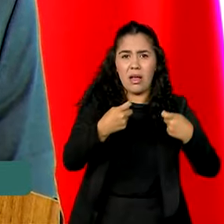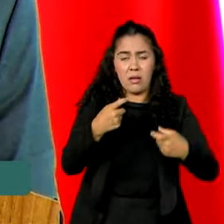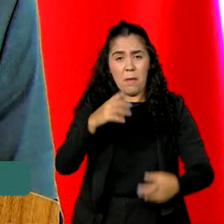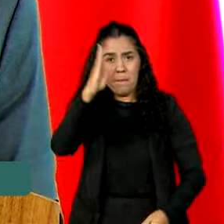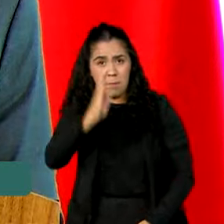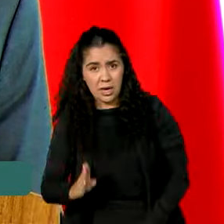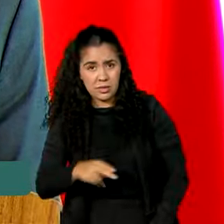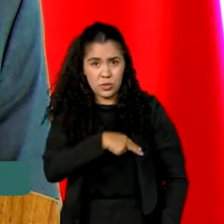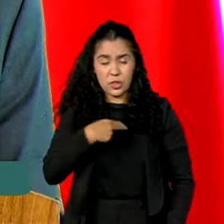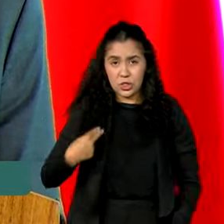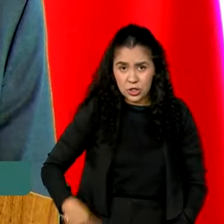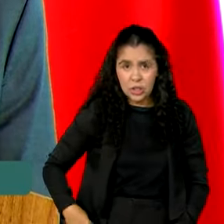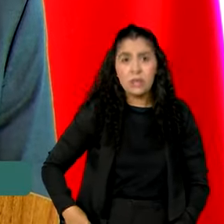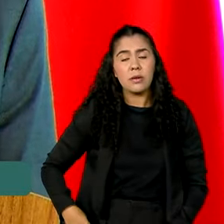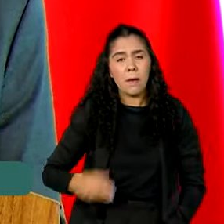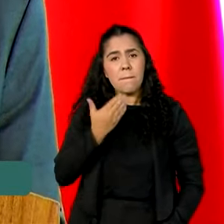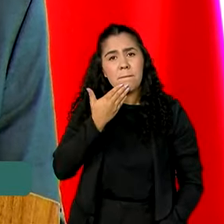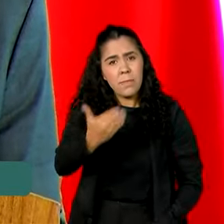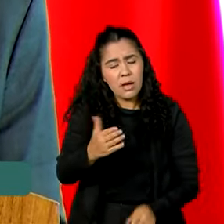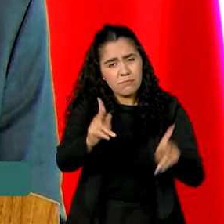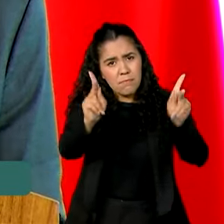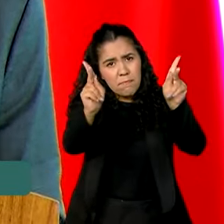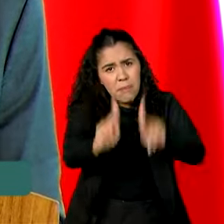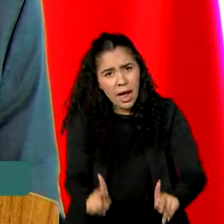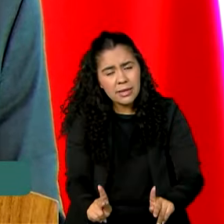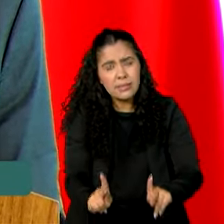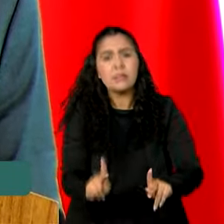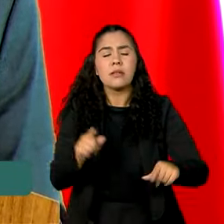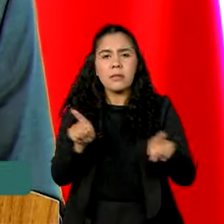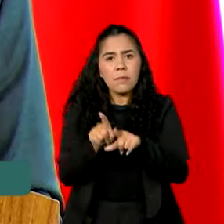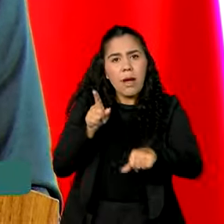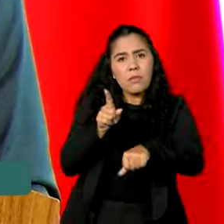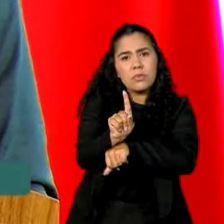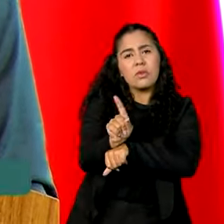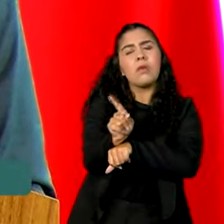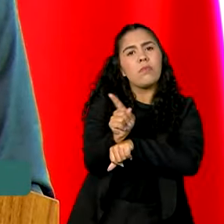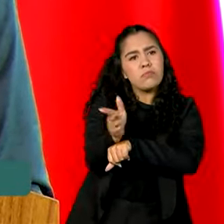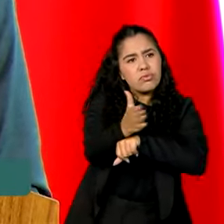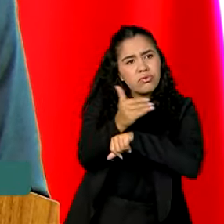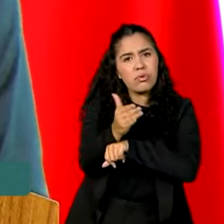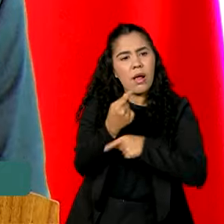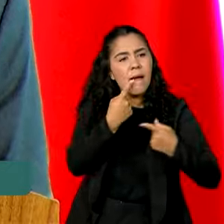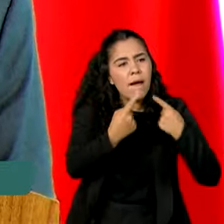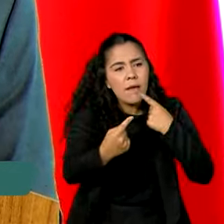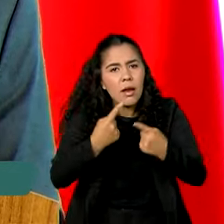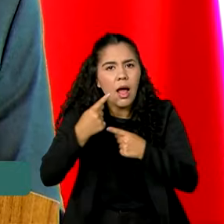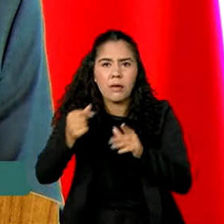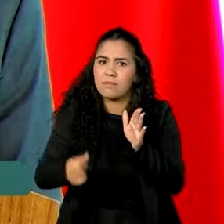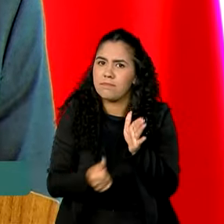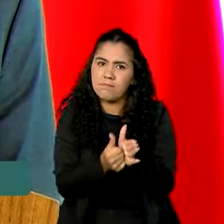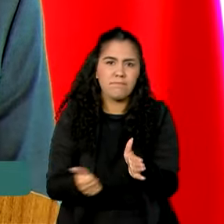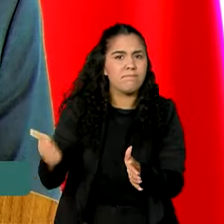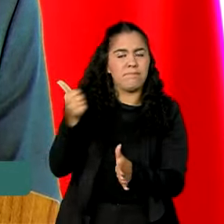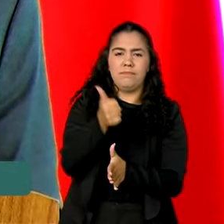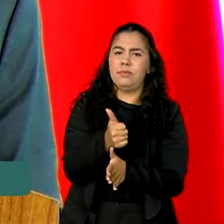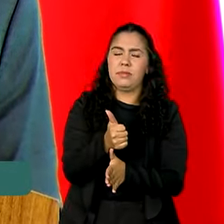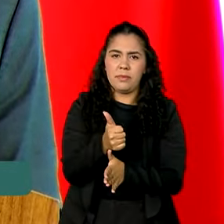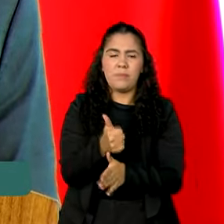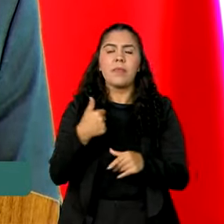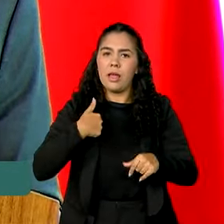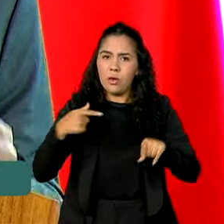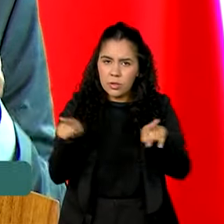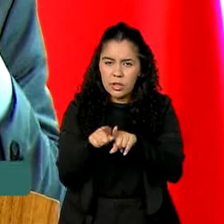Brasil colocam a paz, a diplomacia e o diálogo em primeiro lugar. Agradeci